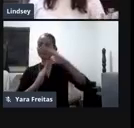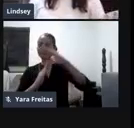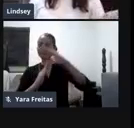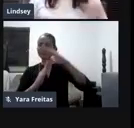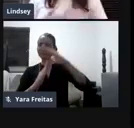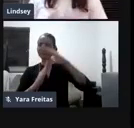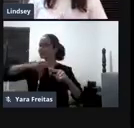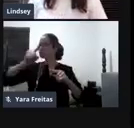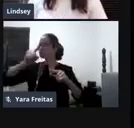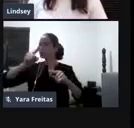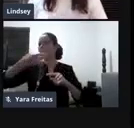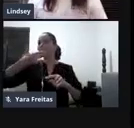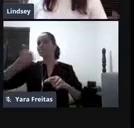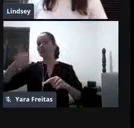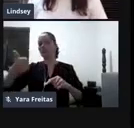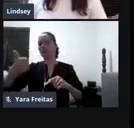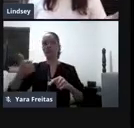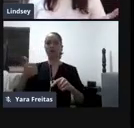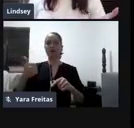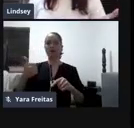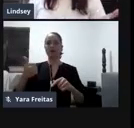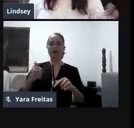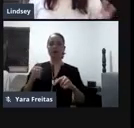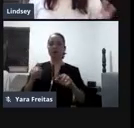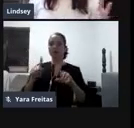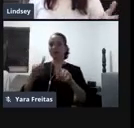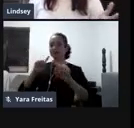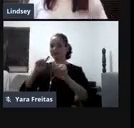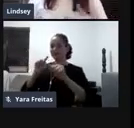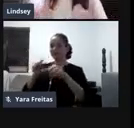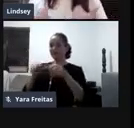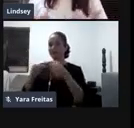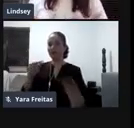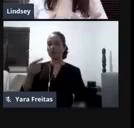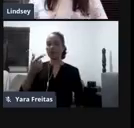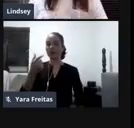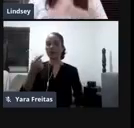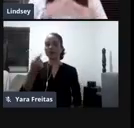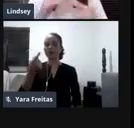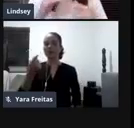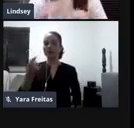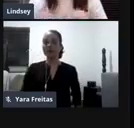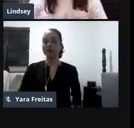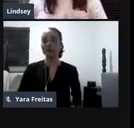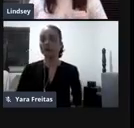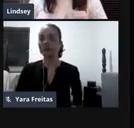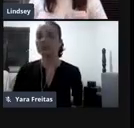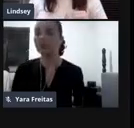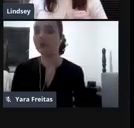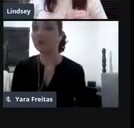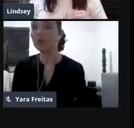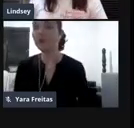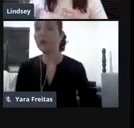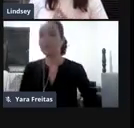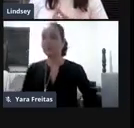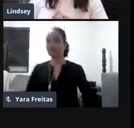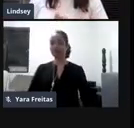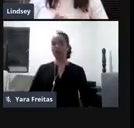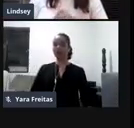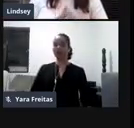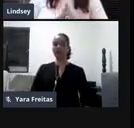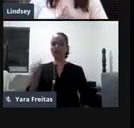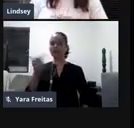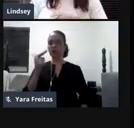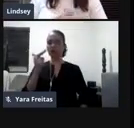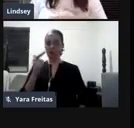dizer que depois dos 20 anos a gente não ganha mais nada? Ganha sim, só que mais lentamente, né?